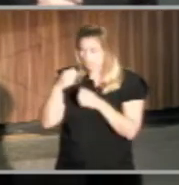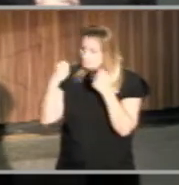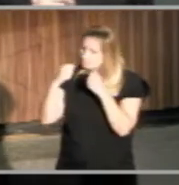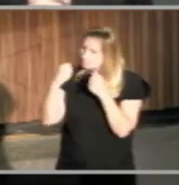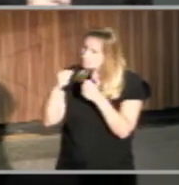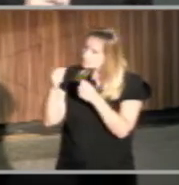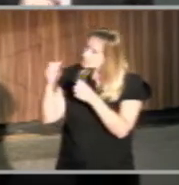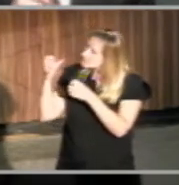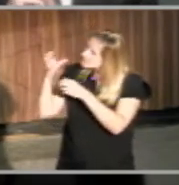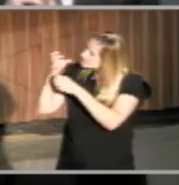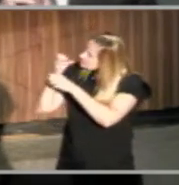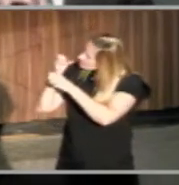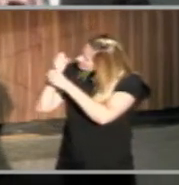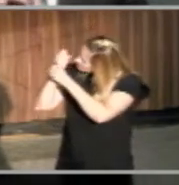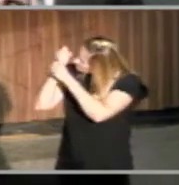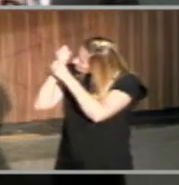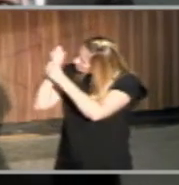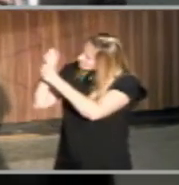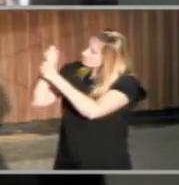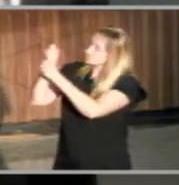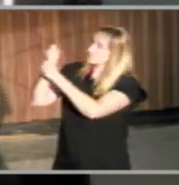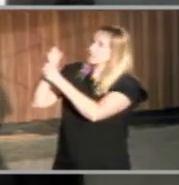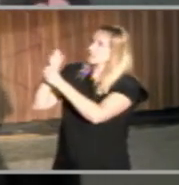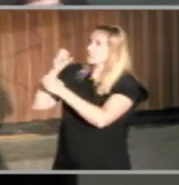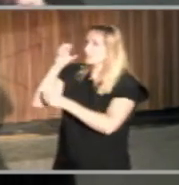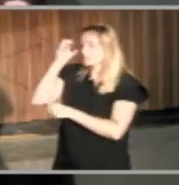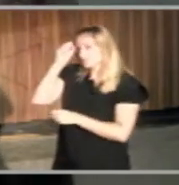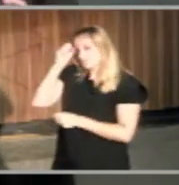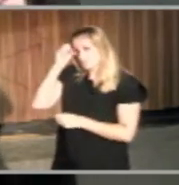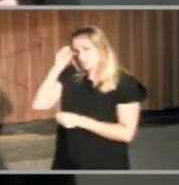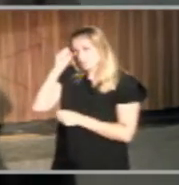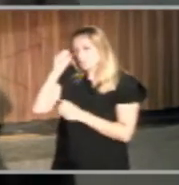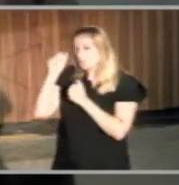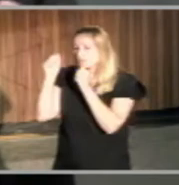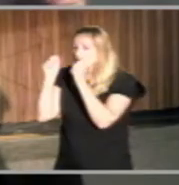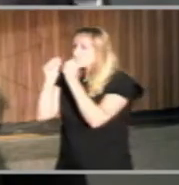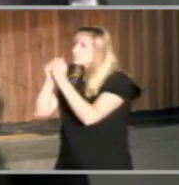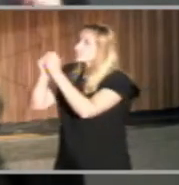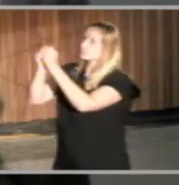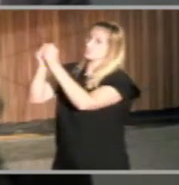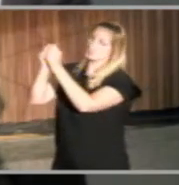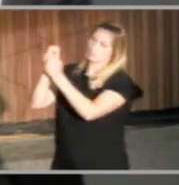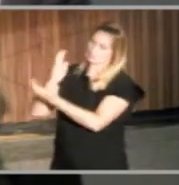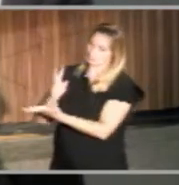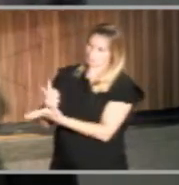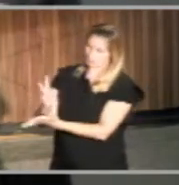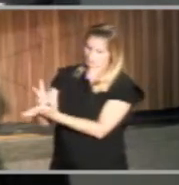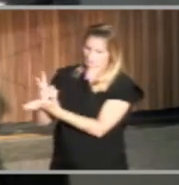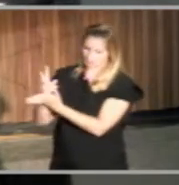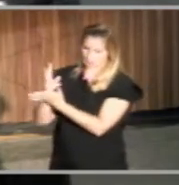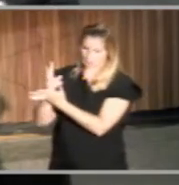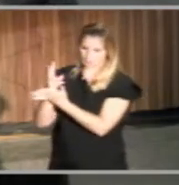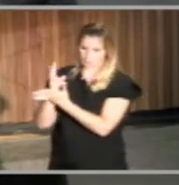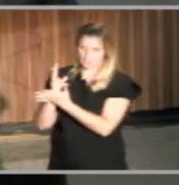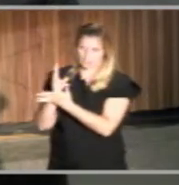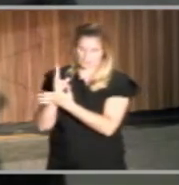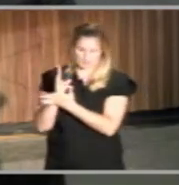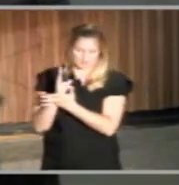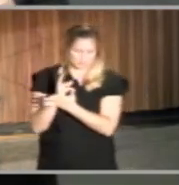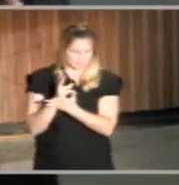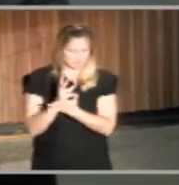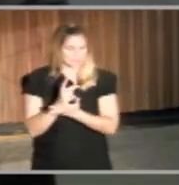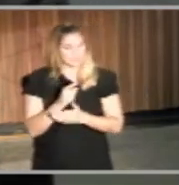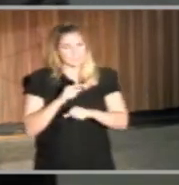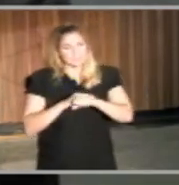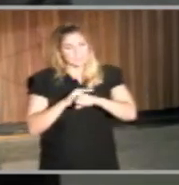dele, e a gente aprende a ser parceiro dele em todas as coisas. Quando a gente